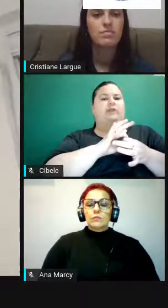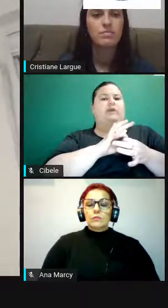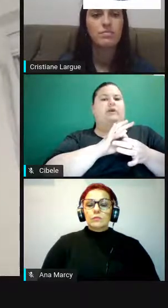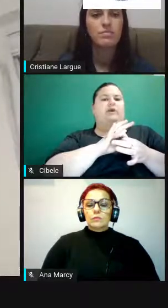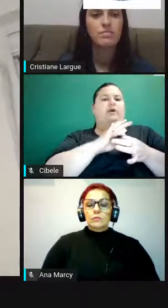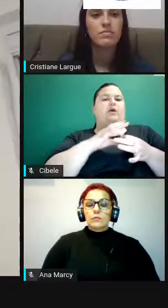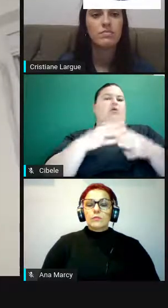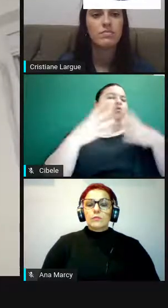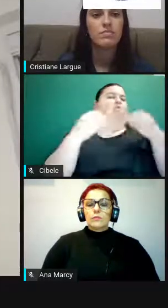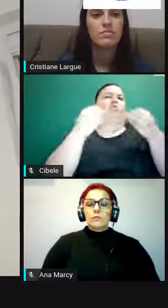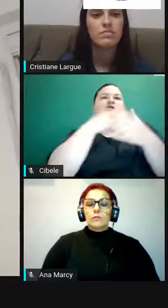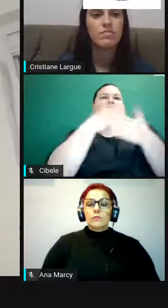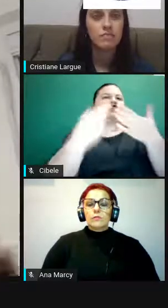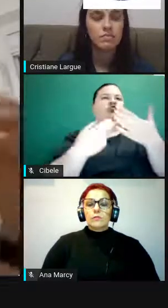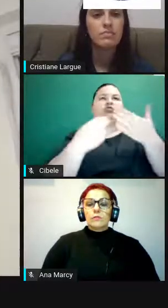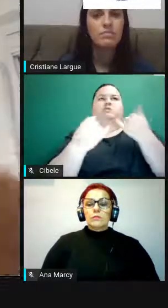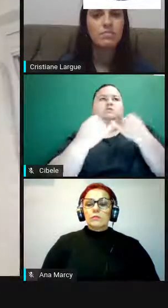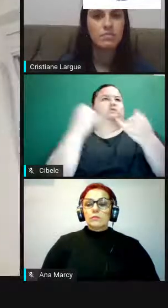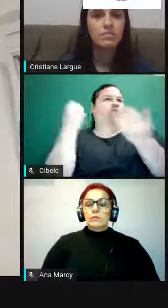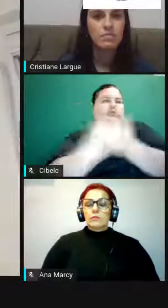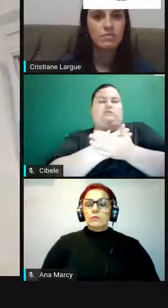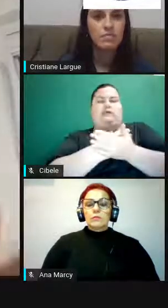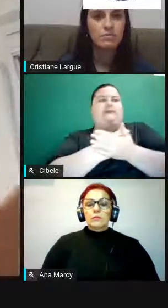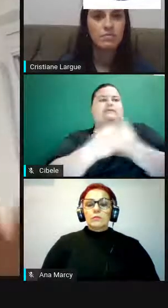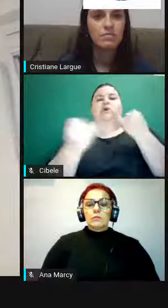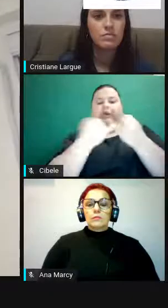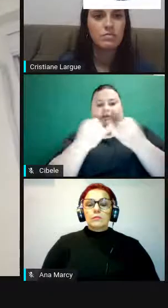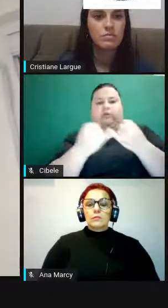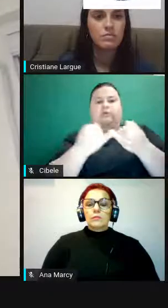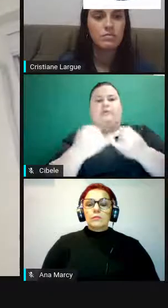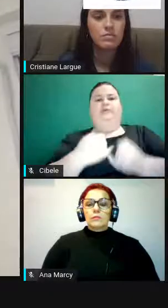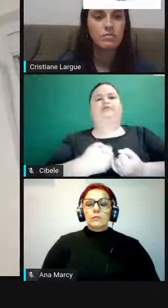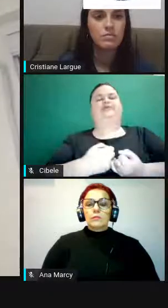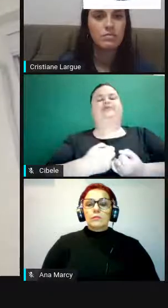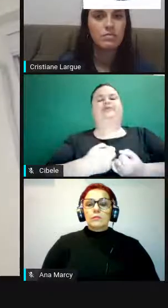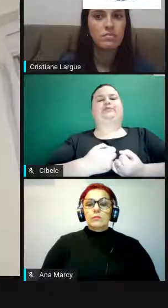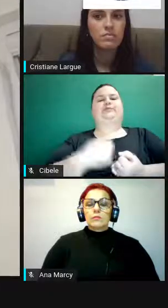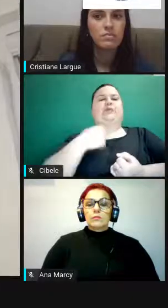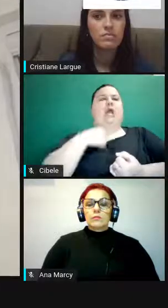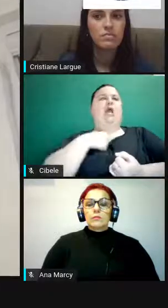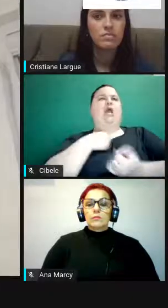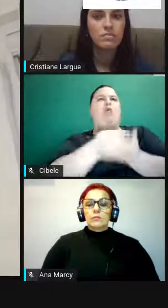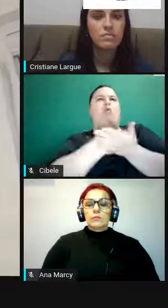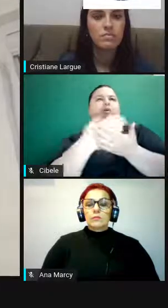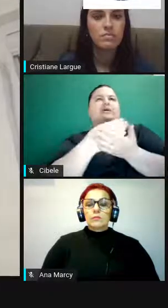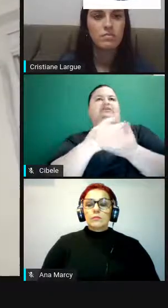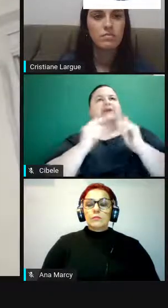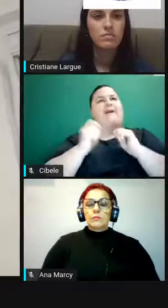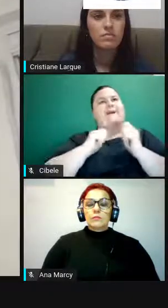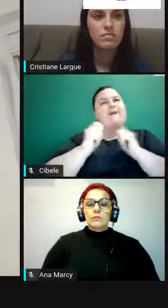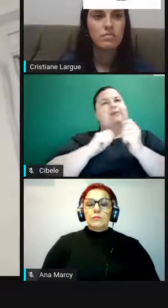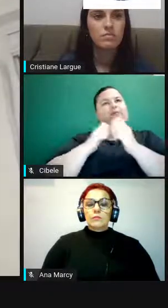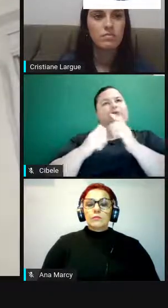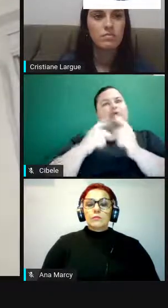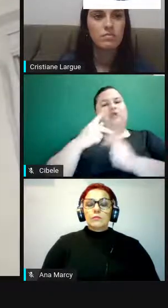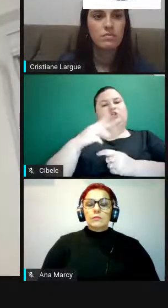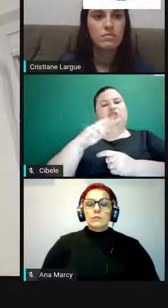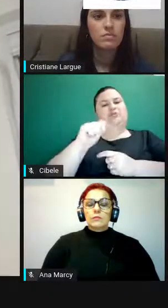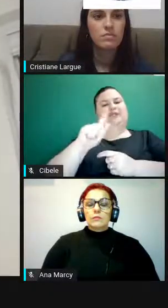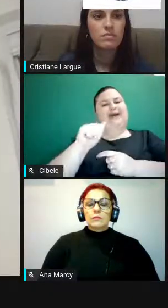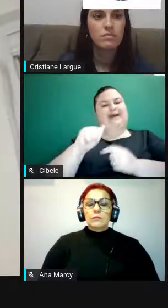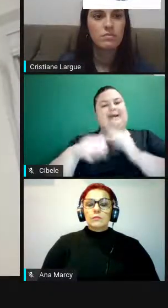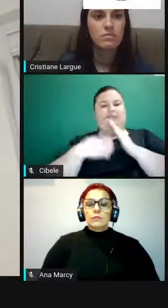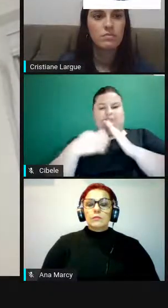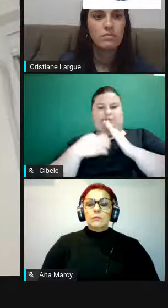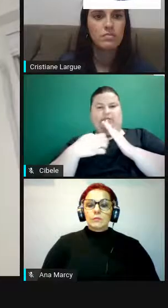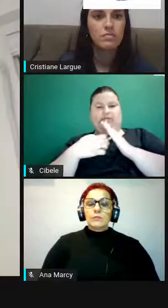que acontecem assim eu vou dar um exemplo para vocês quero eu vamos ver a quero começar a minha empresa de controle de trás ai mas eu preciso de um sistema de